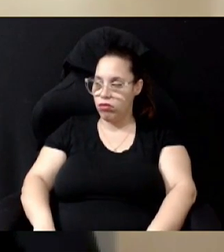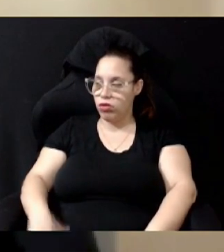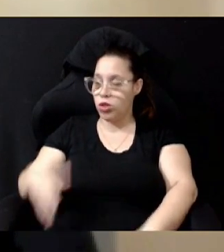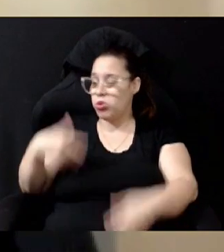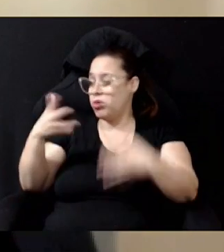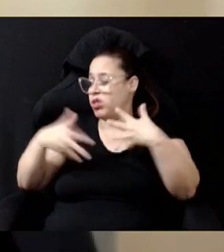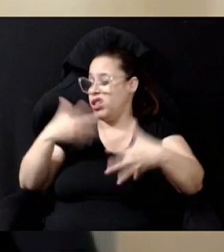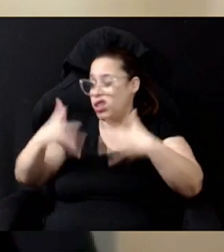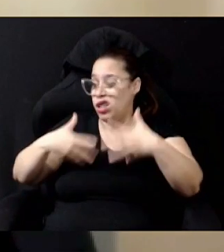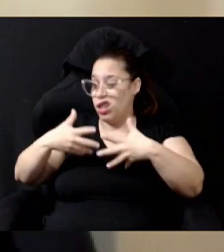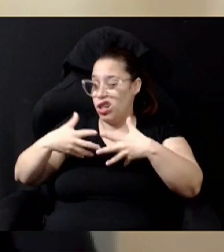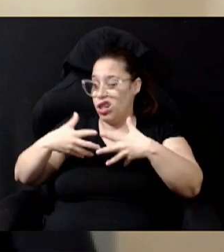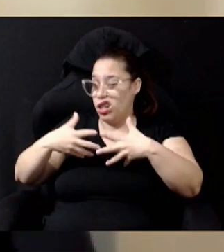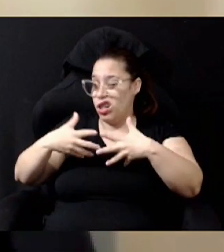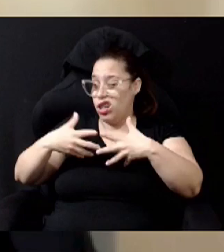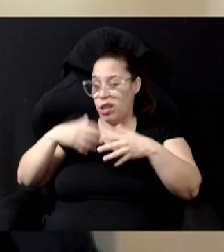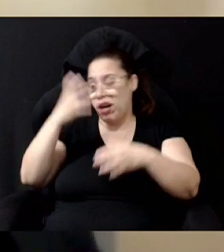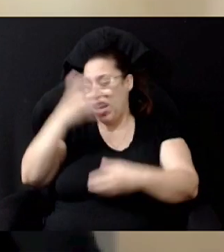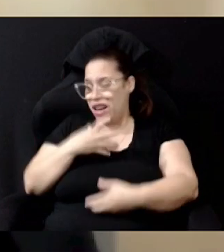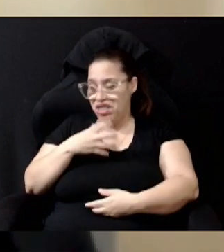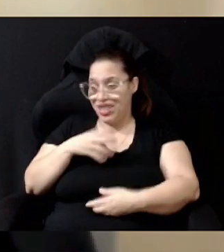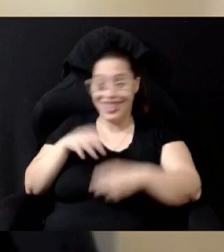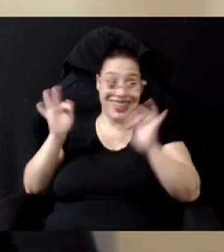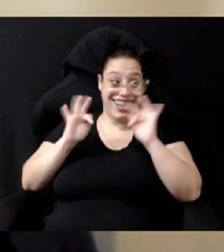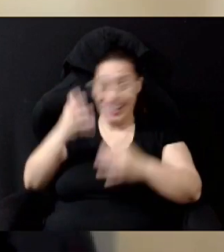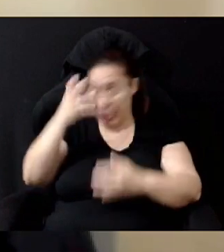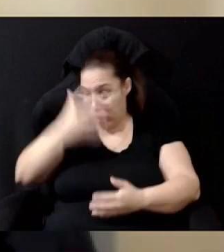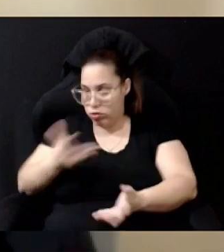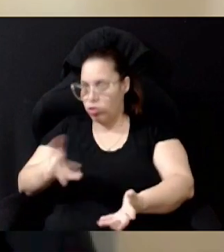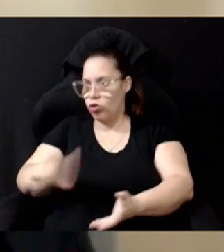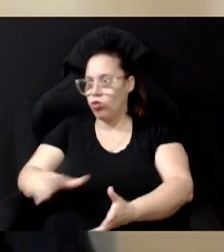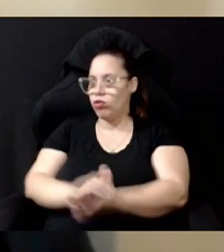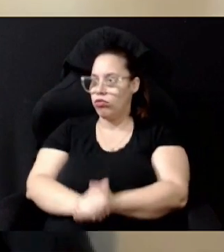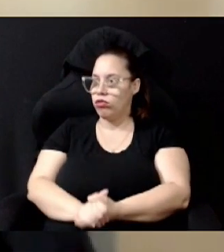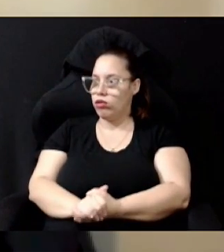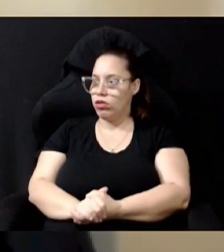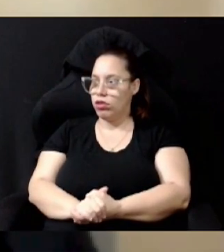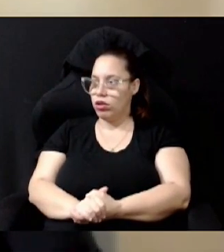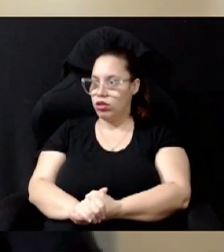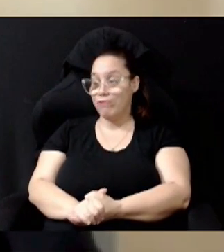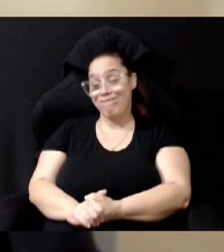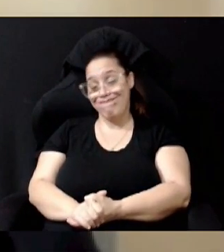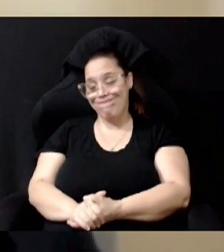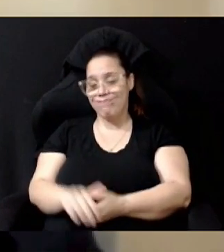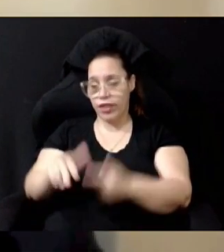para poder se melhorar isso sempre se fazem necessário.